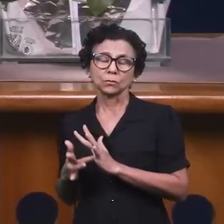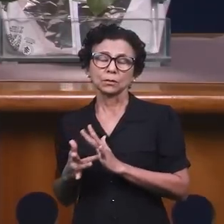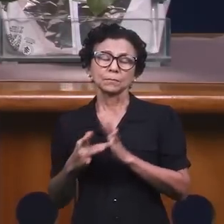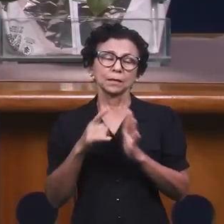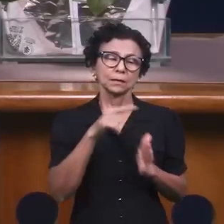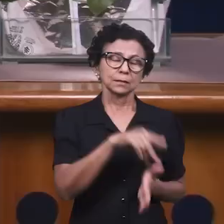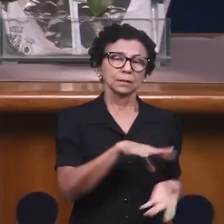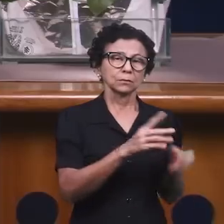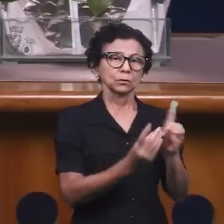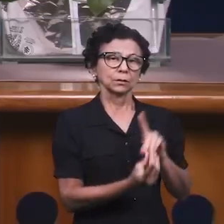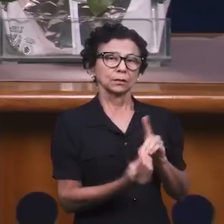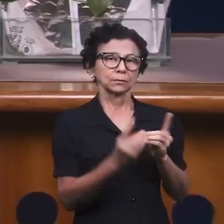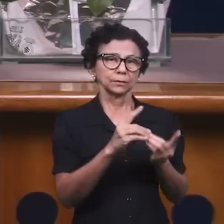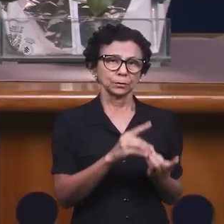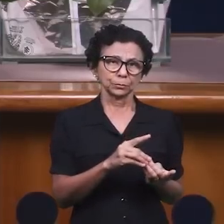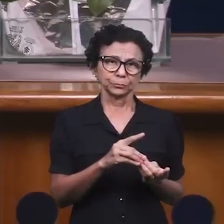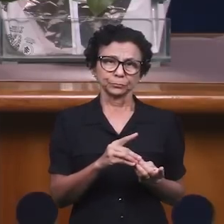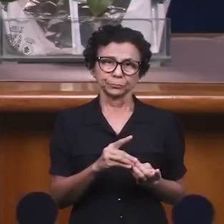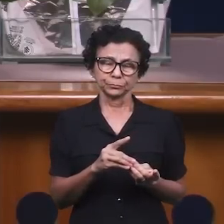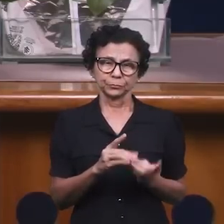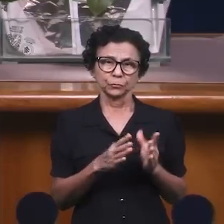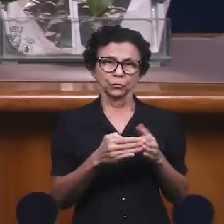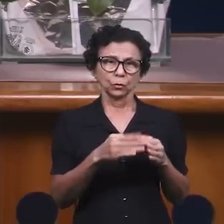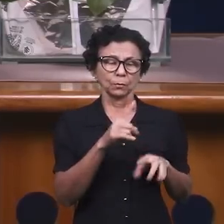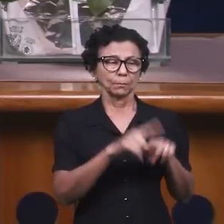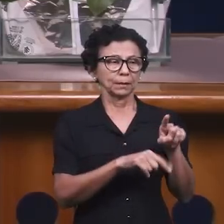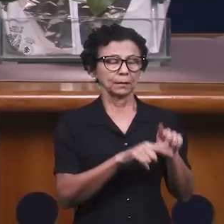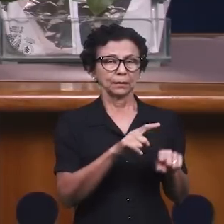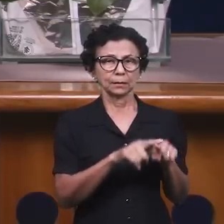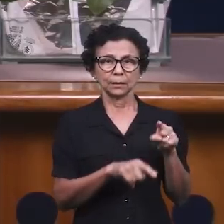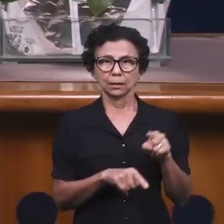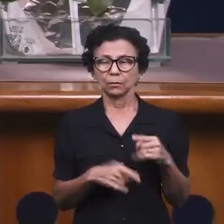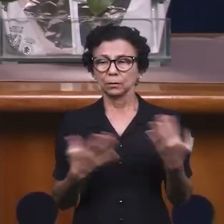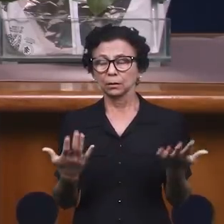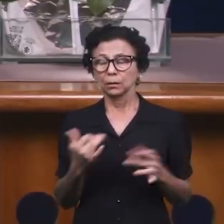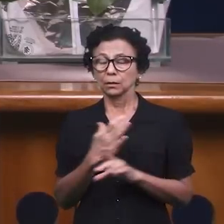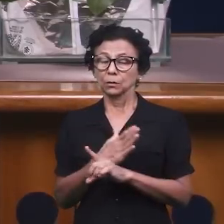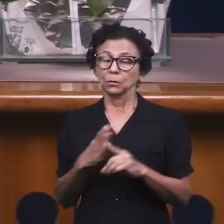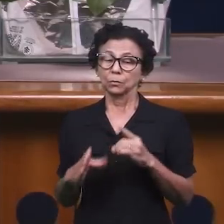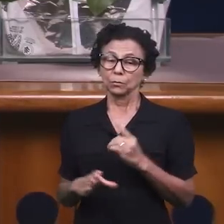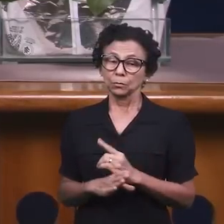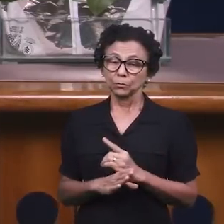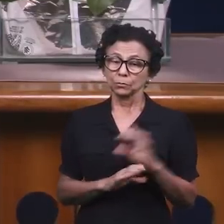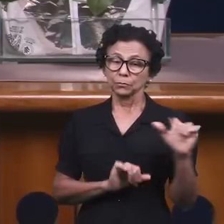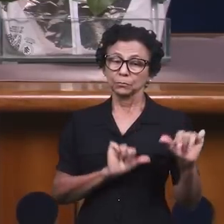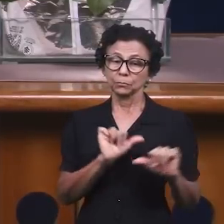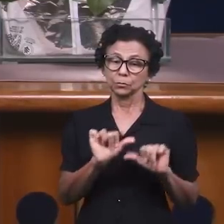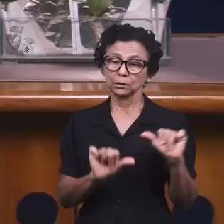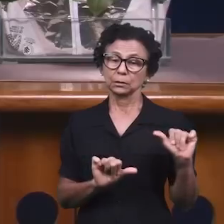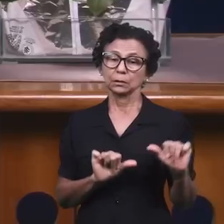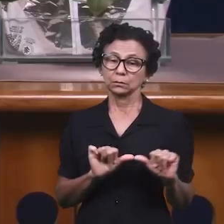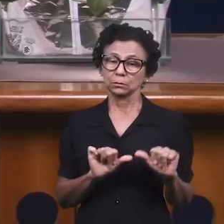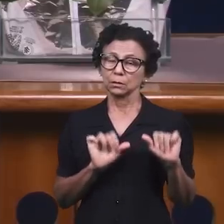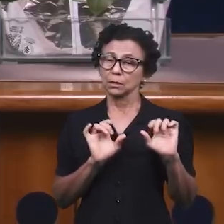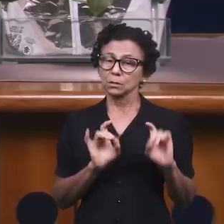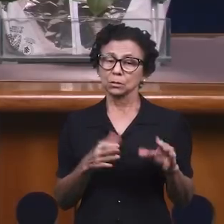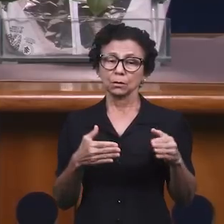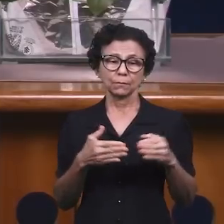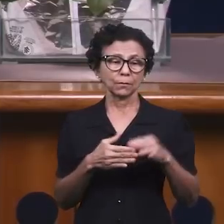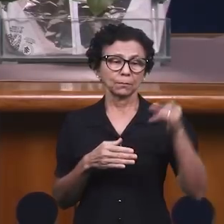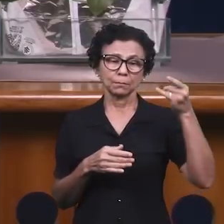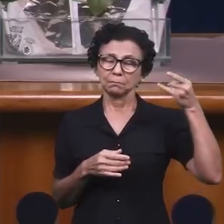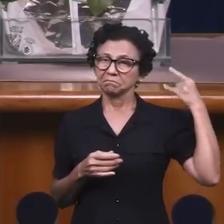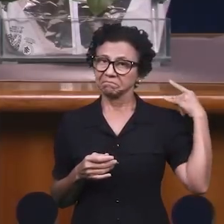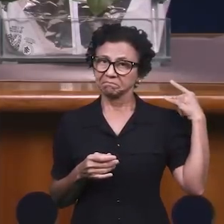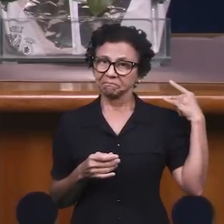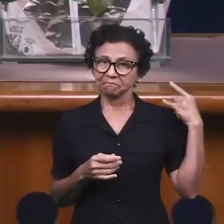é material. Ou seja, o culto foi se tornando aquilo que é material.